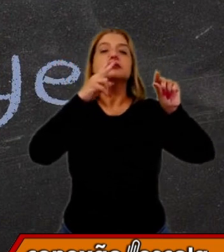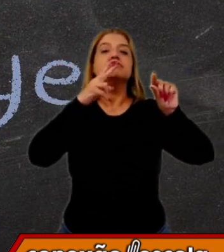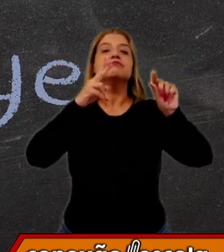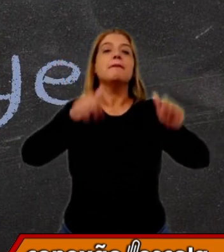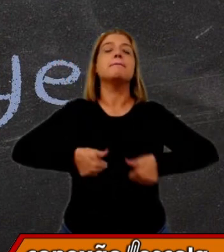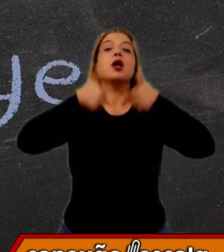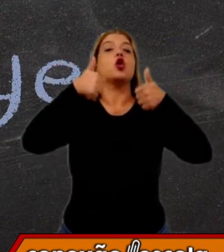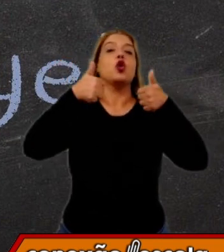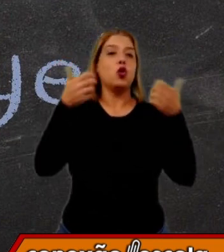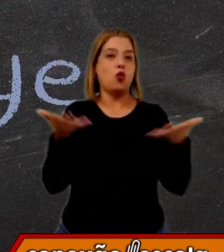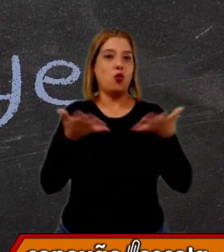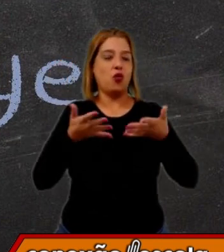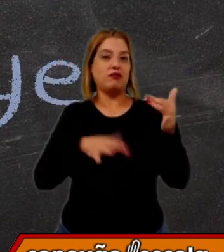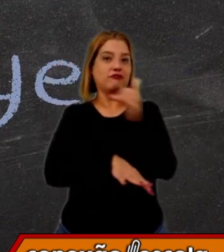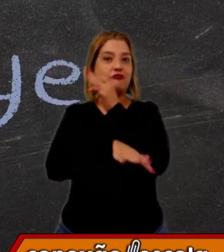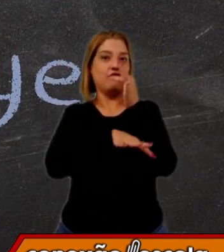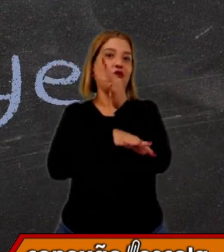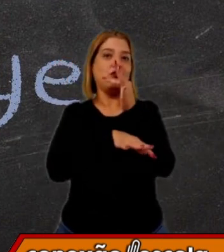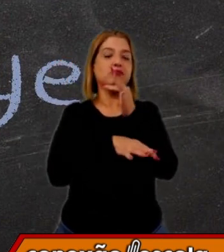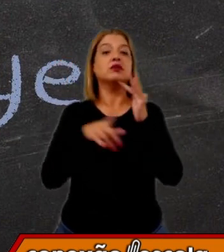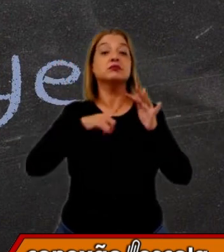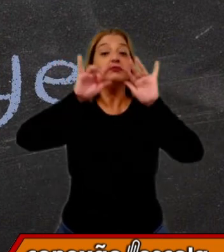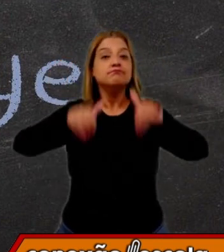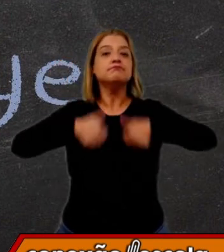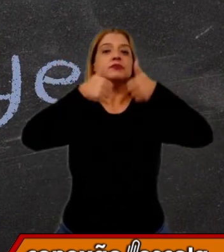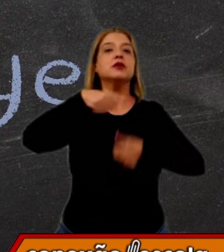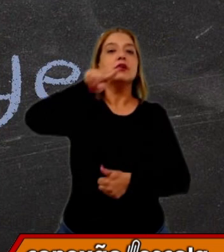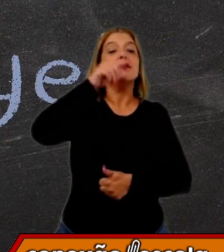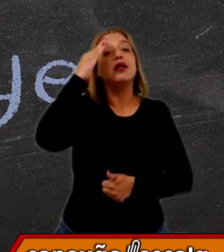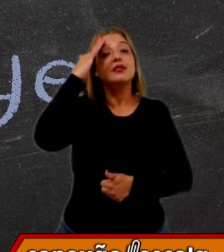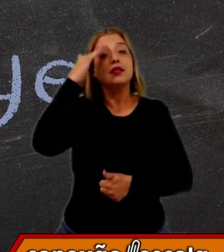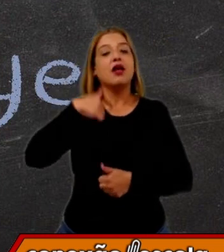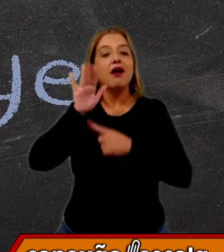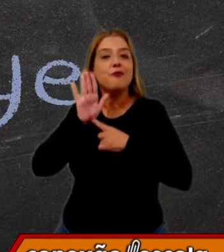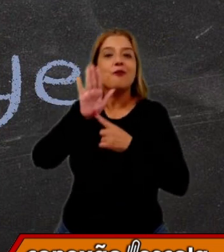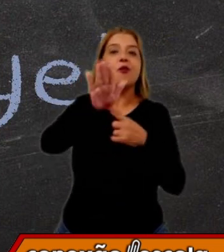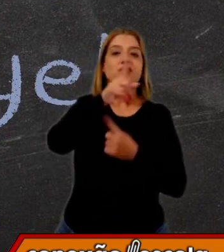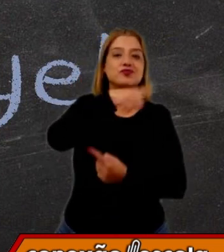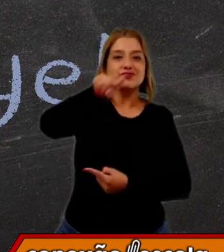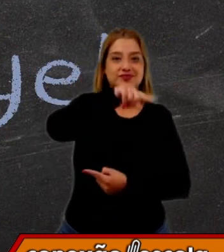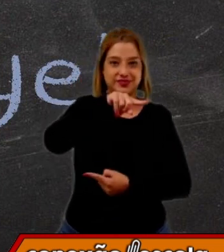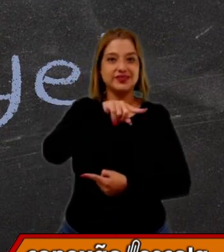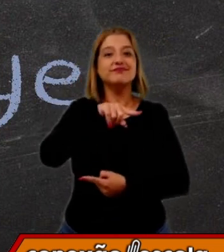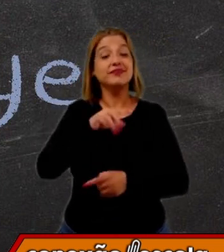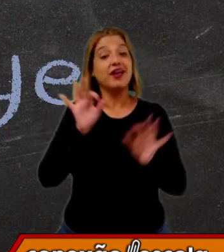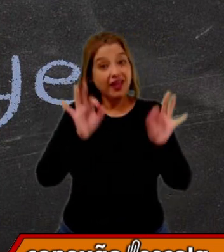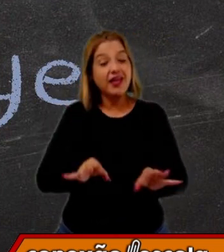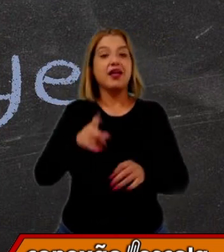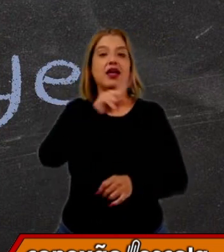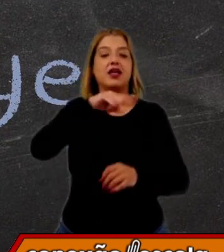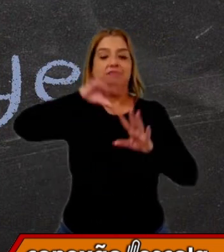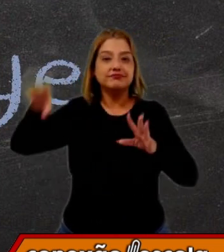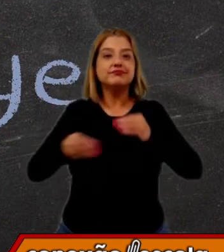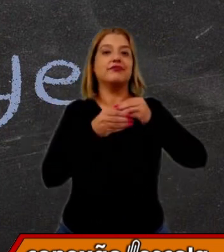coerência né ele melhorou o sentido da ideia que você quer transmitir para pessoa é para isso que serve